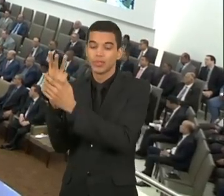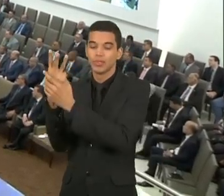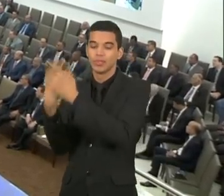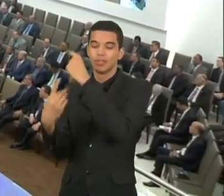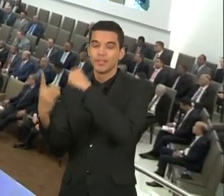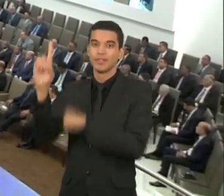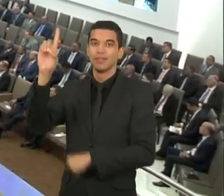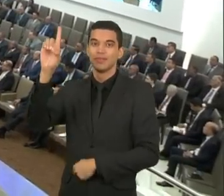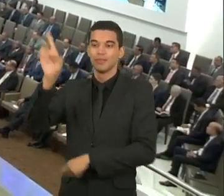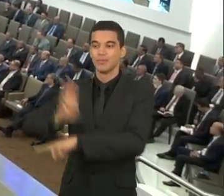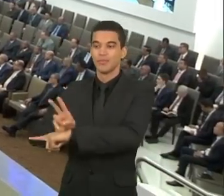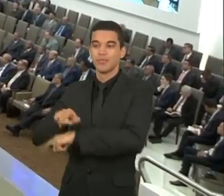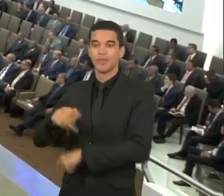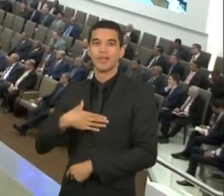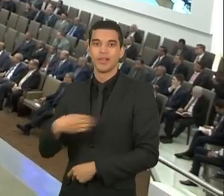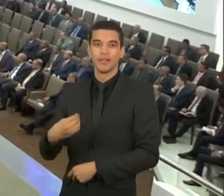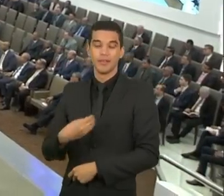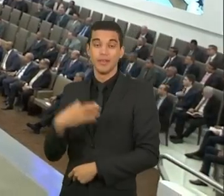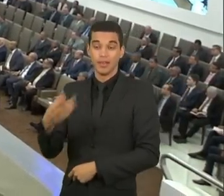Aleluia.